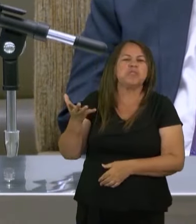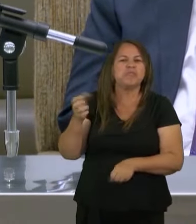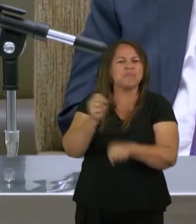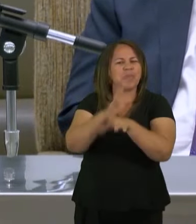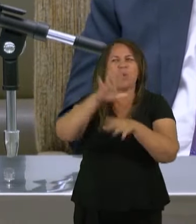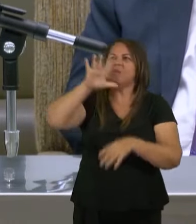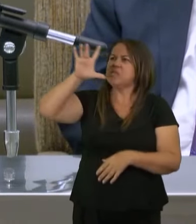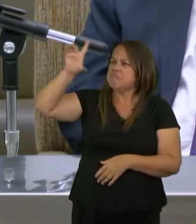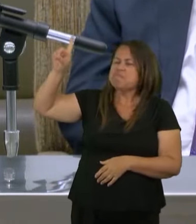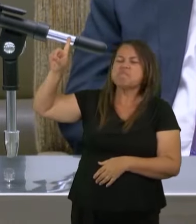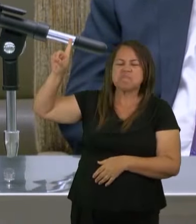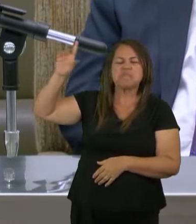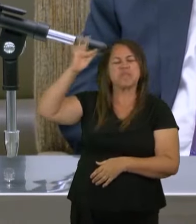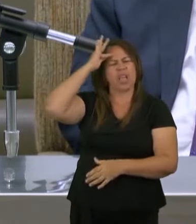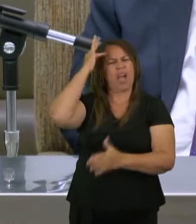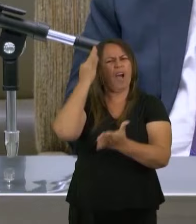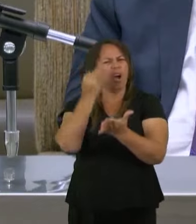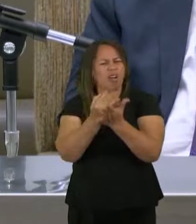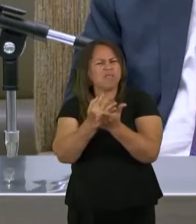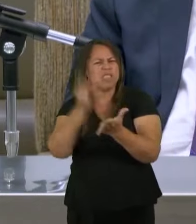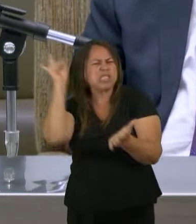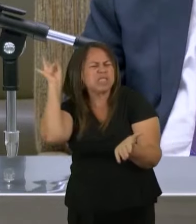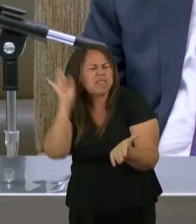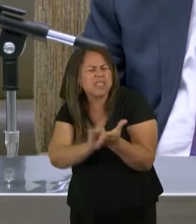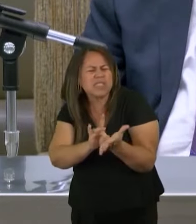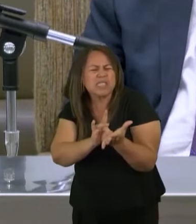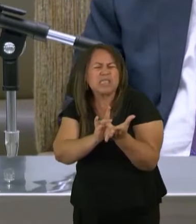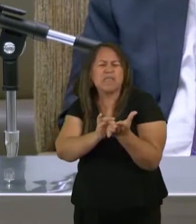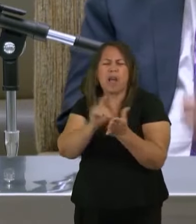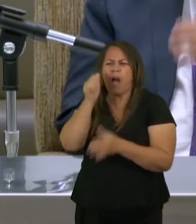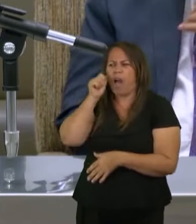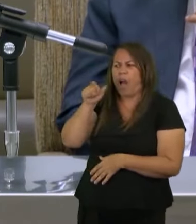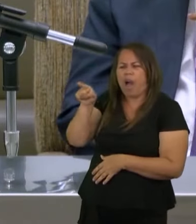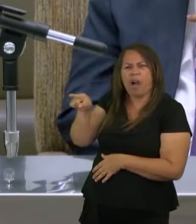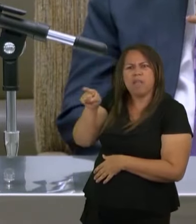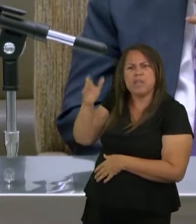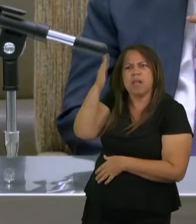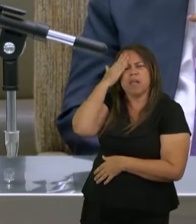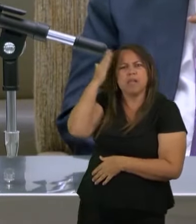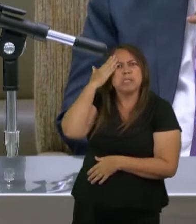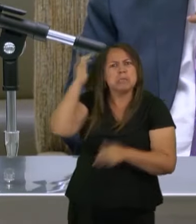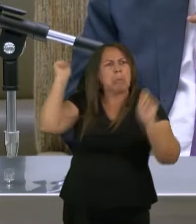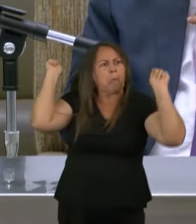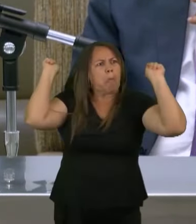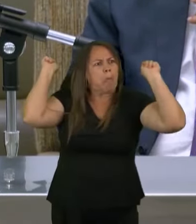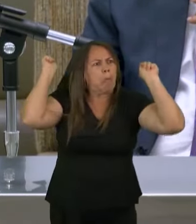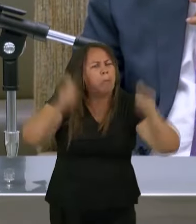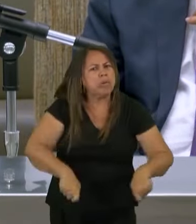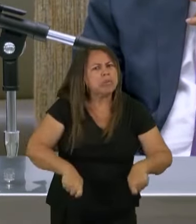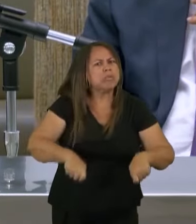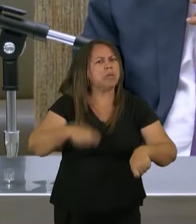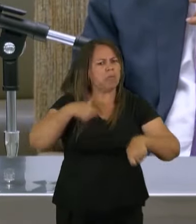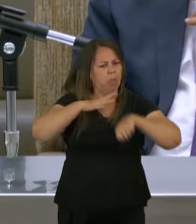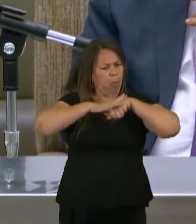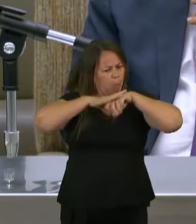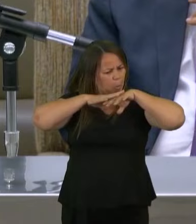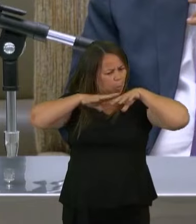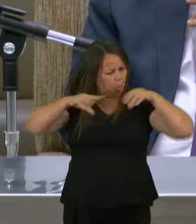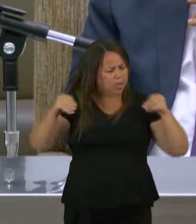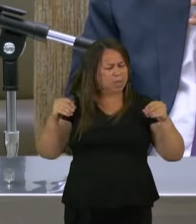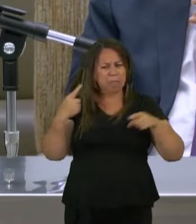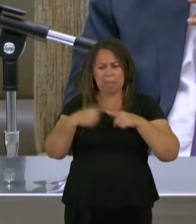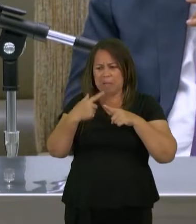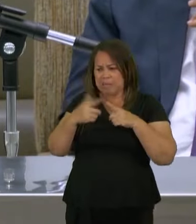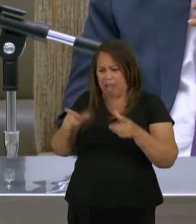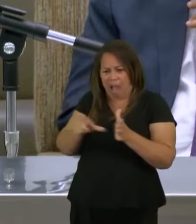Deus. A fé faz aquela mulher enxergar a possibilidade naquilo que até aquele